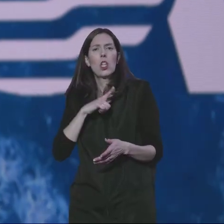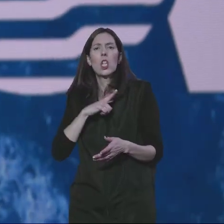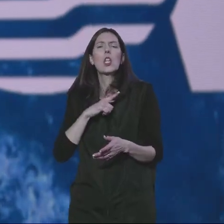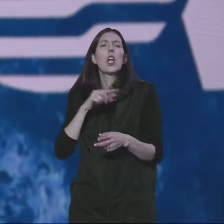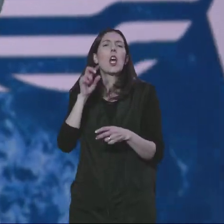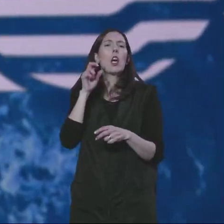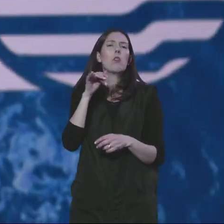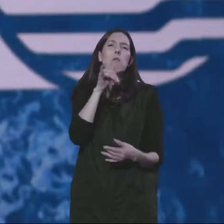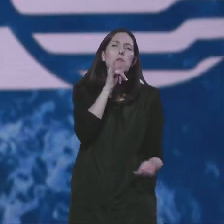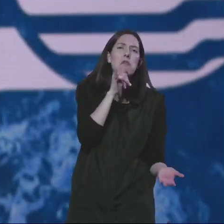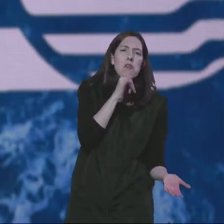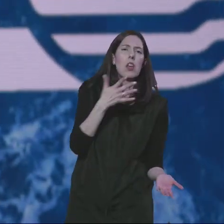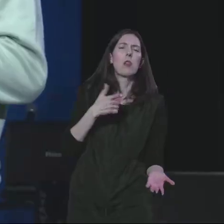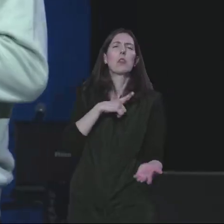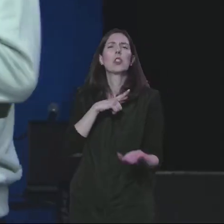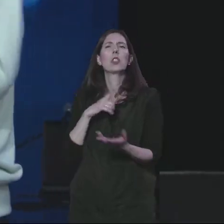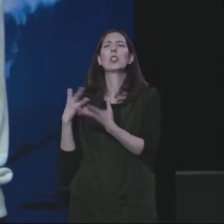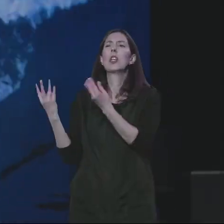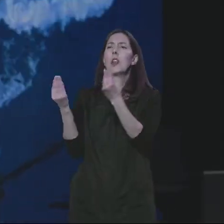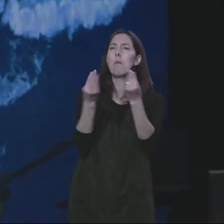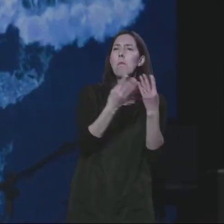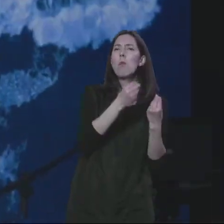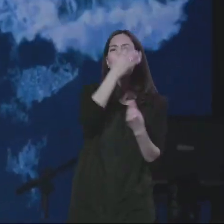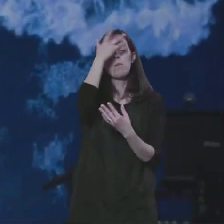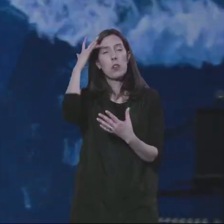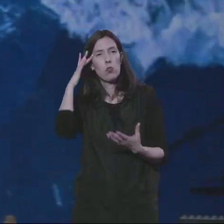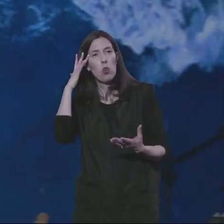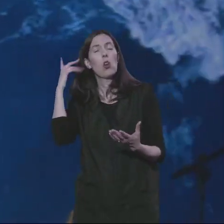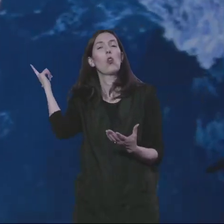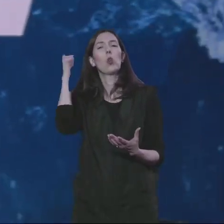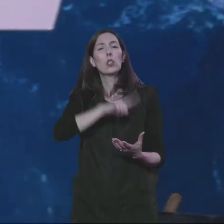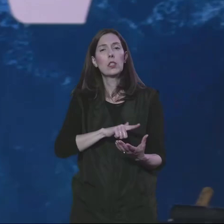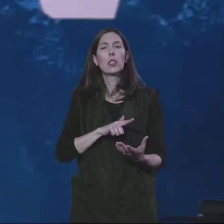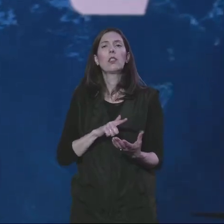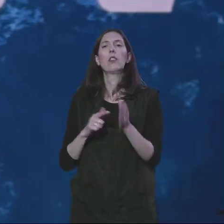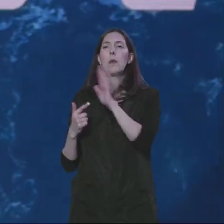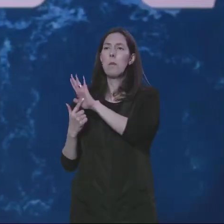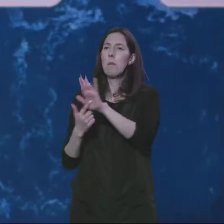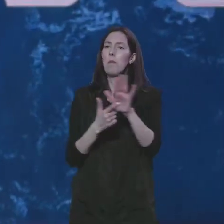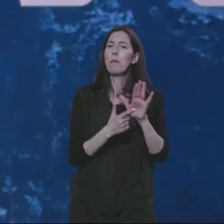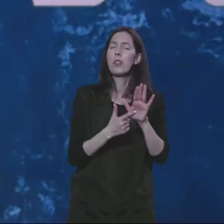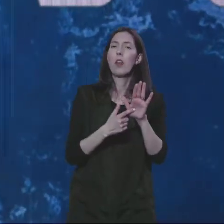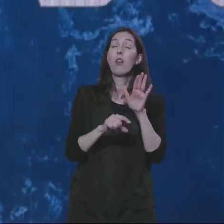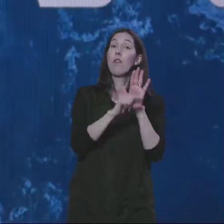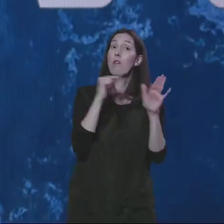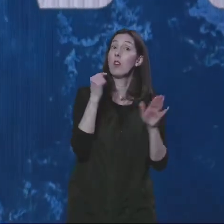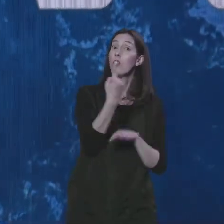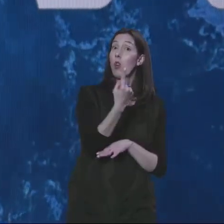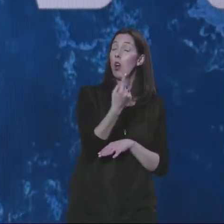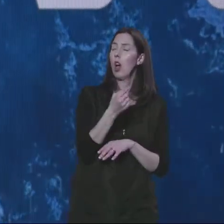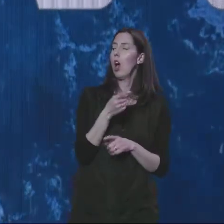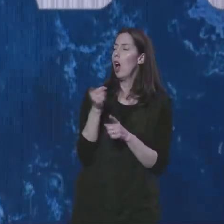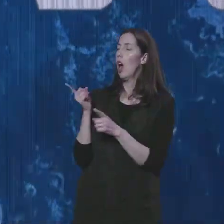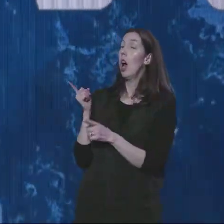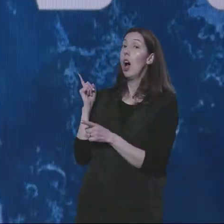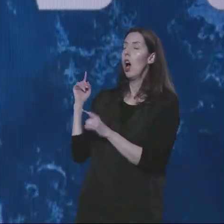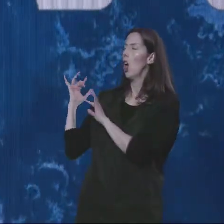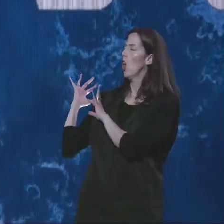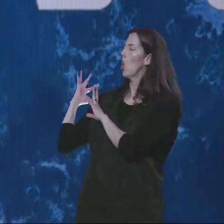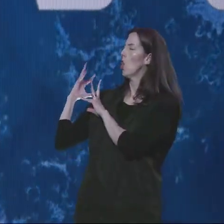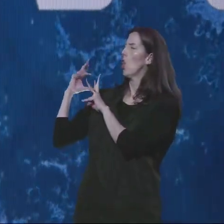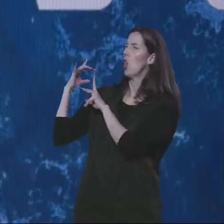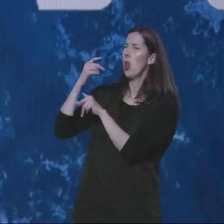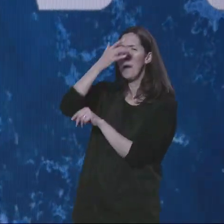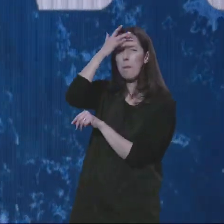de pessoas que conseguiram chegar na linha de chegada, ele começa no versículo 1 falando: portanto também nós,